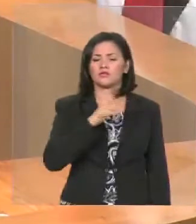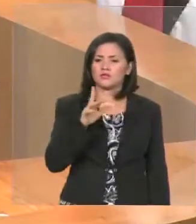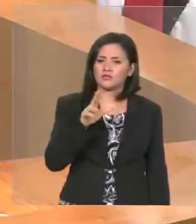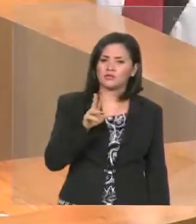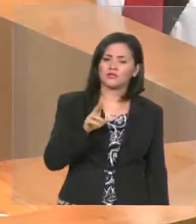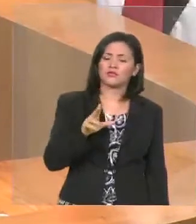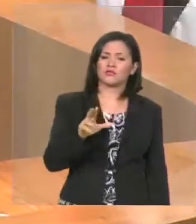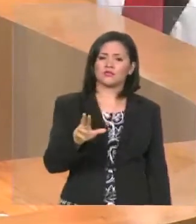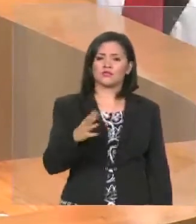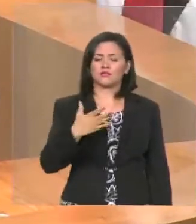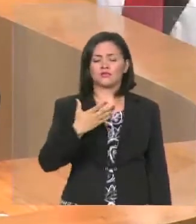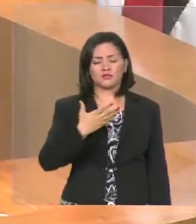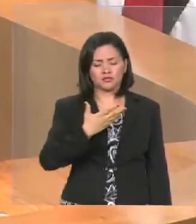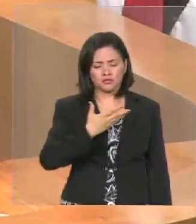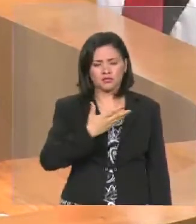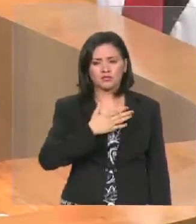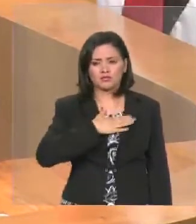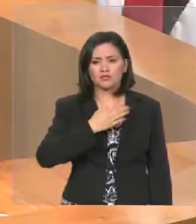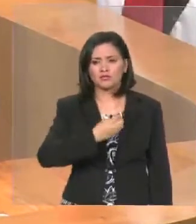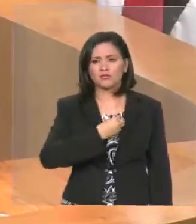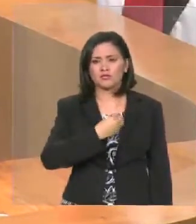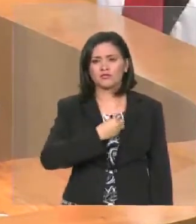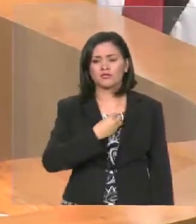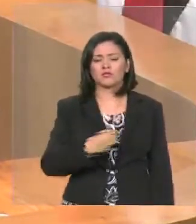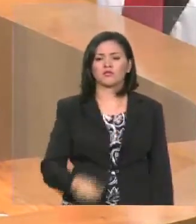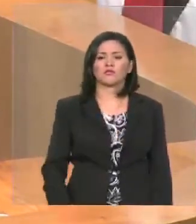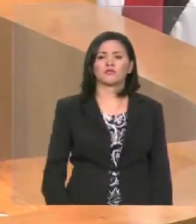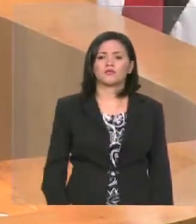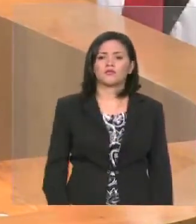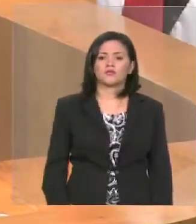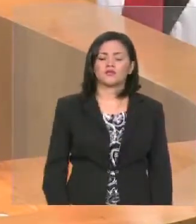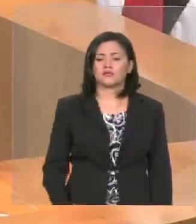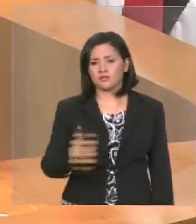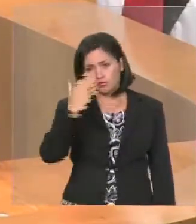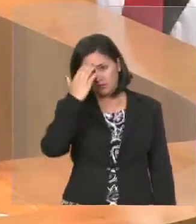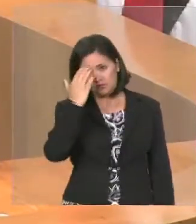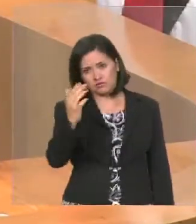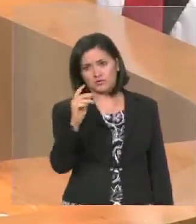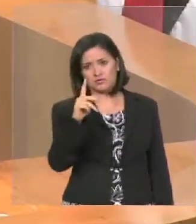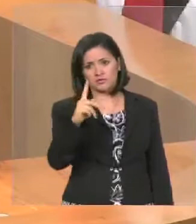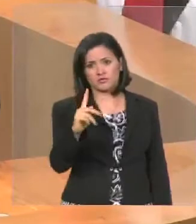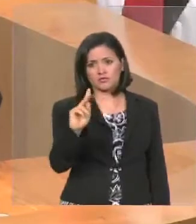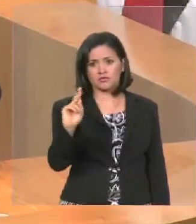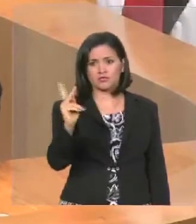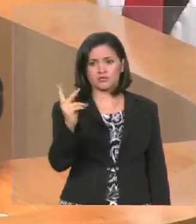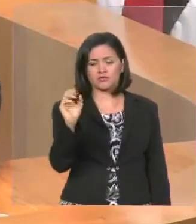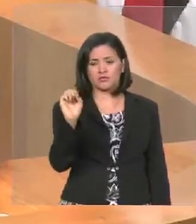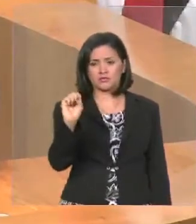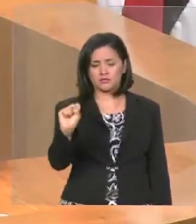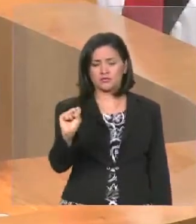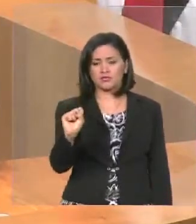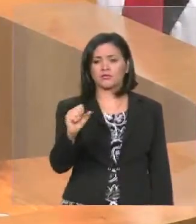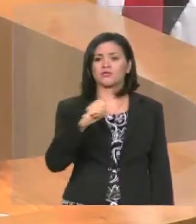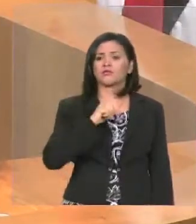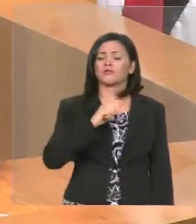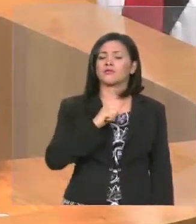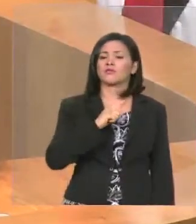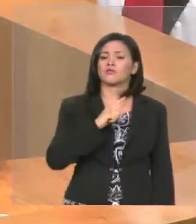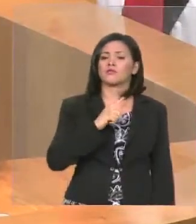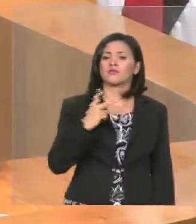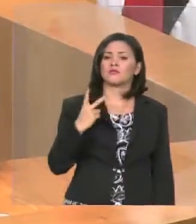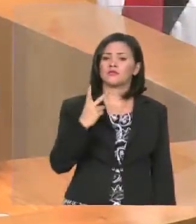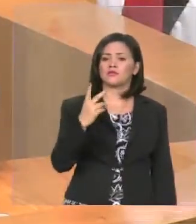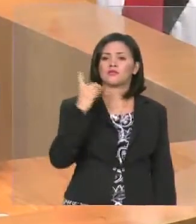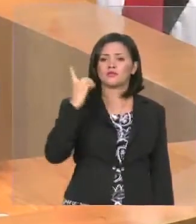agradecer ao PHS, com 2 vereadores eleitos, vereador Gaguinho e professor